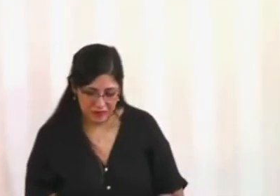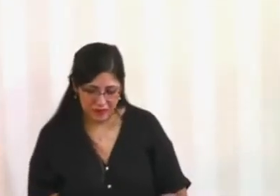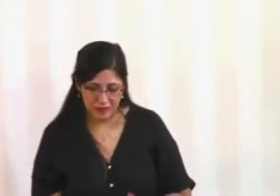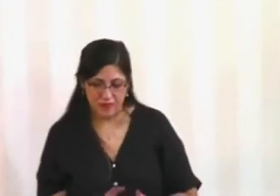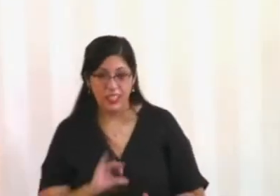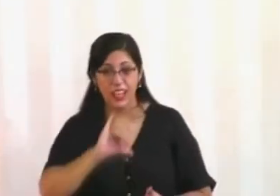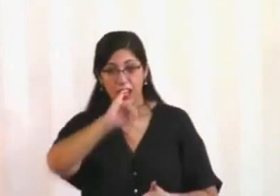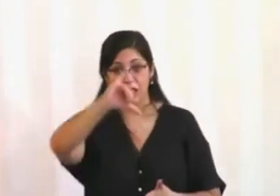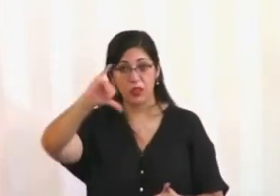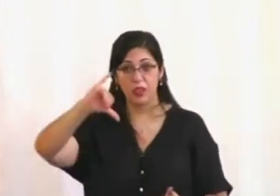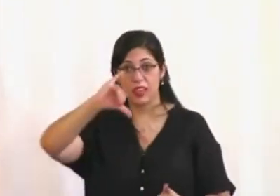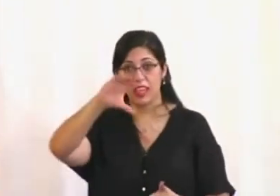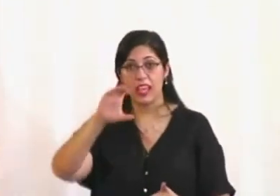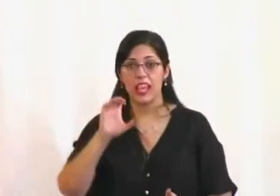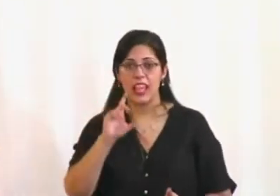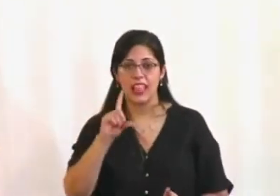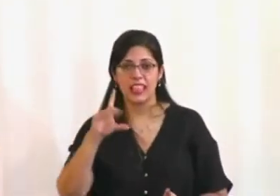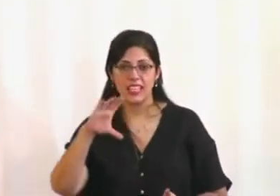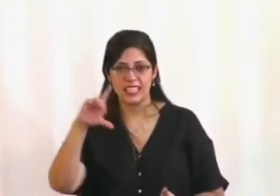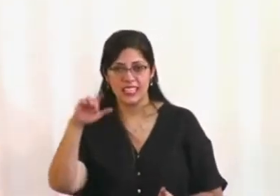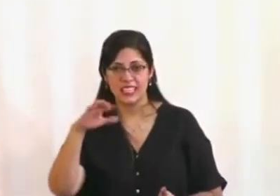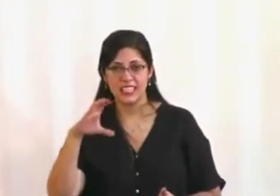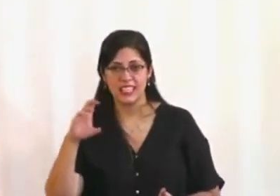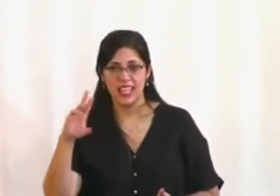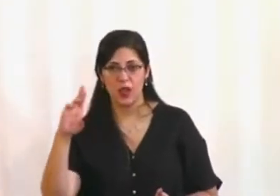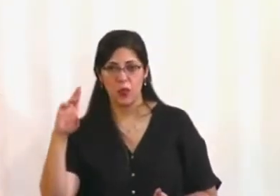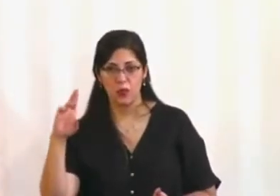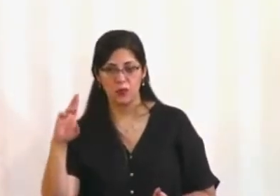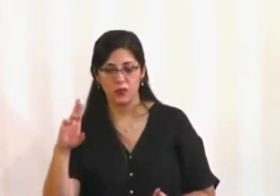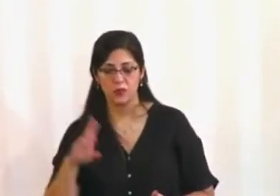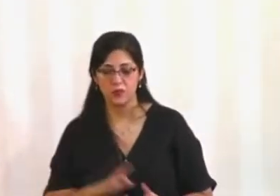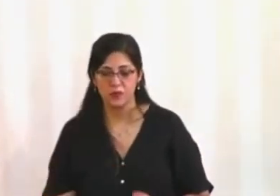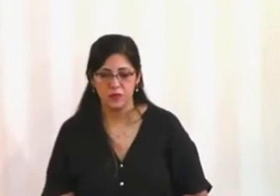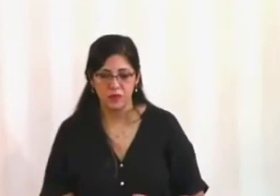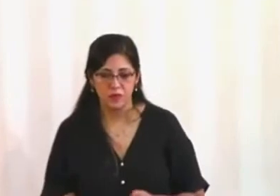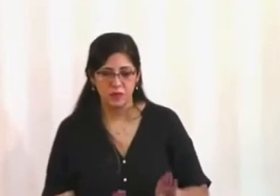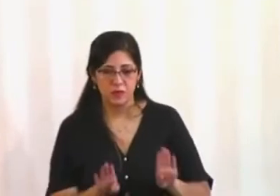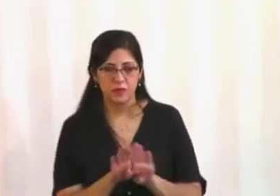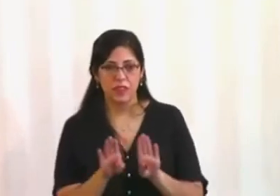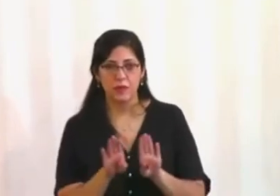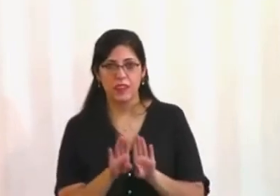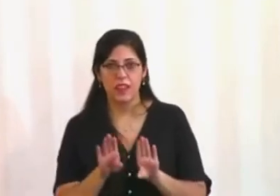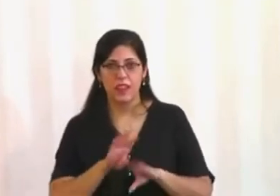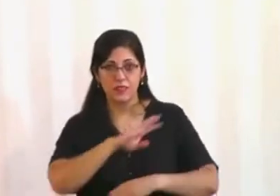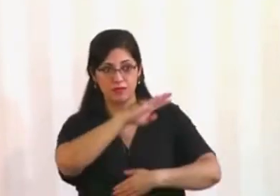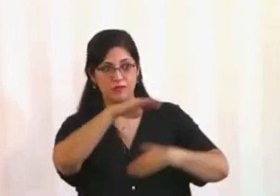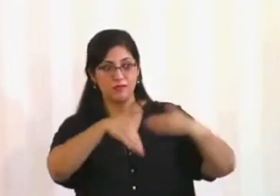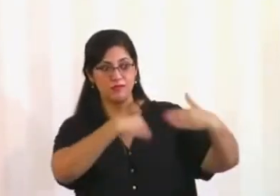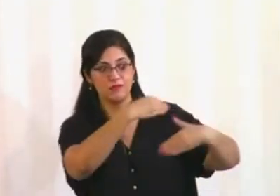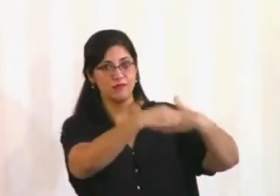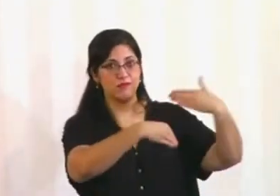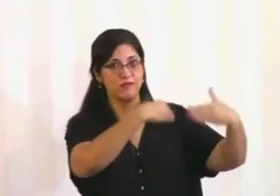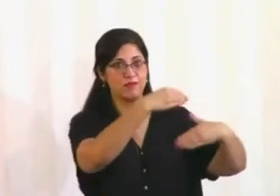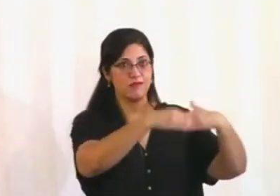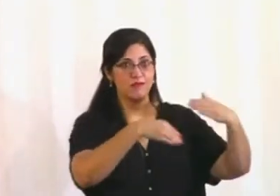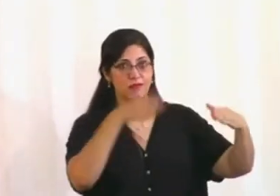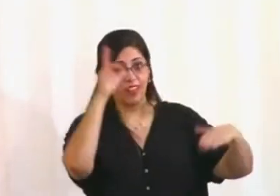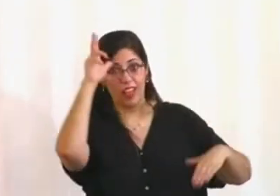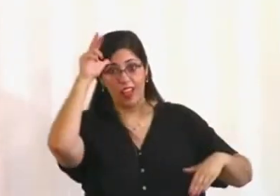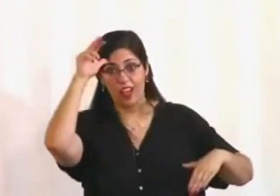ungiu Eliseu, e os dois estão caminhando, e o Senhor o tomará naquela carruagem de fogo, naquele redemoinho. Ele não